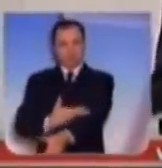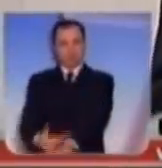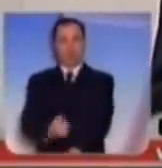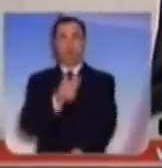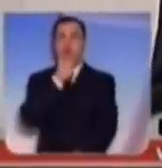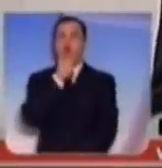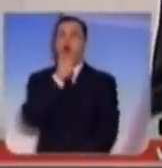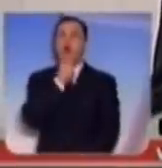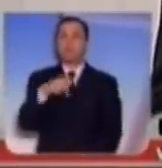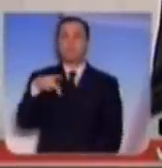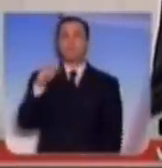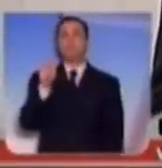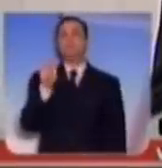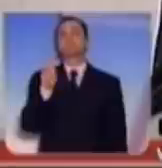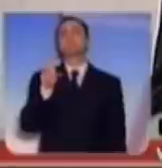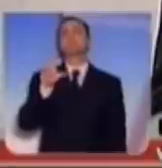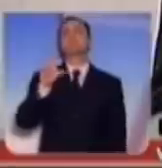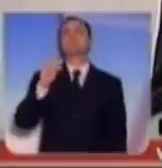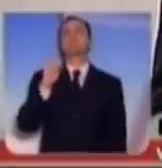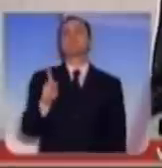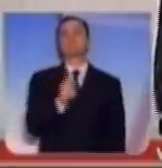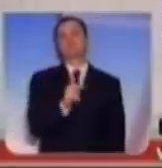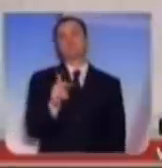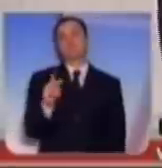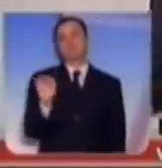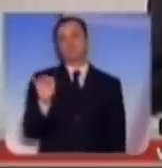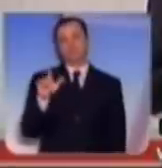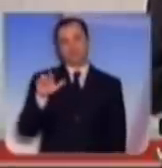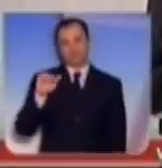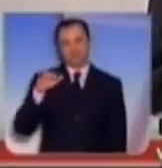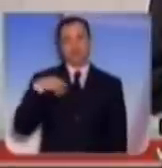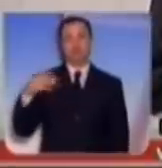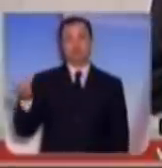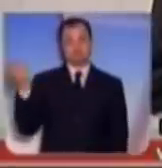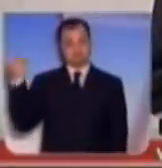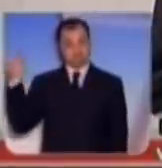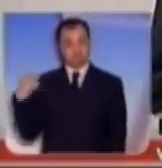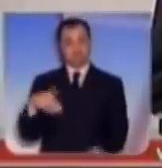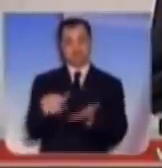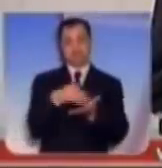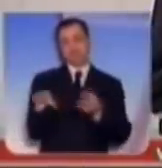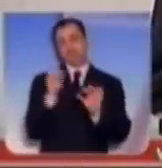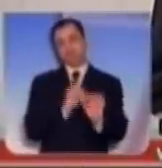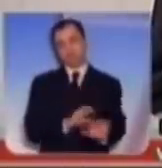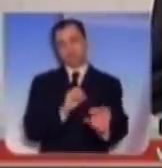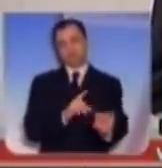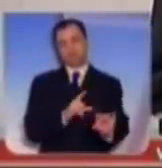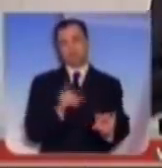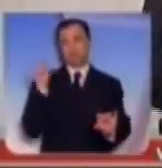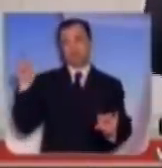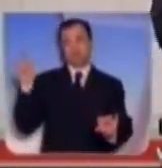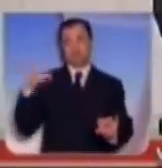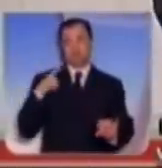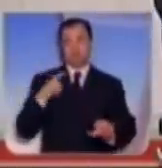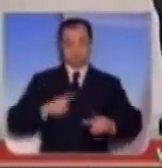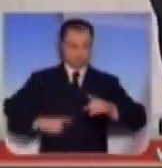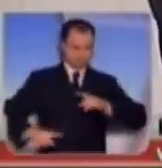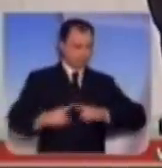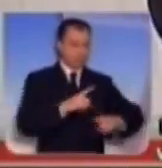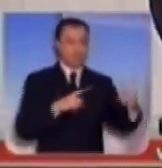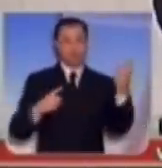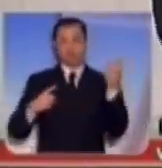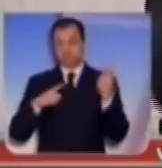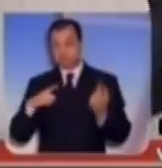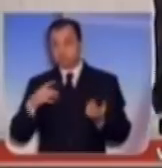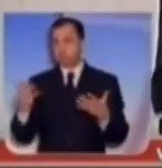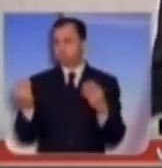do professor Paulo Freire, senhor presidente, que foi o secretário municipal de educação e, na sua gestão, nós